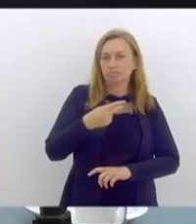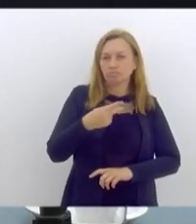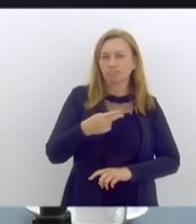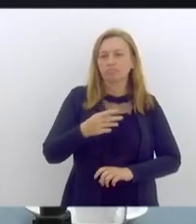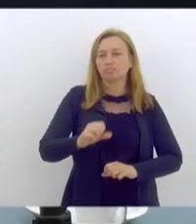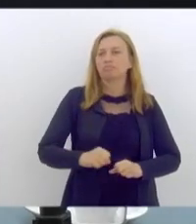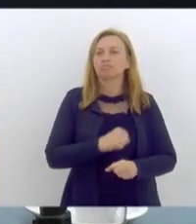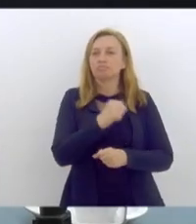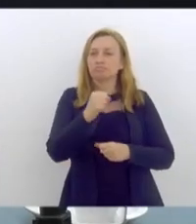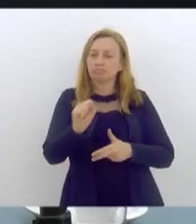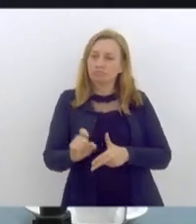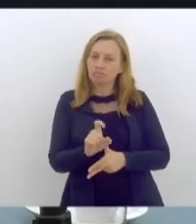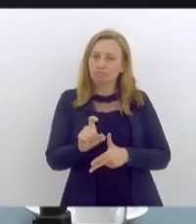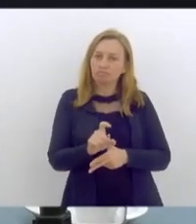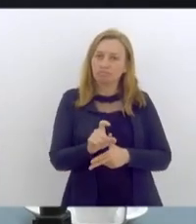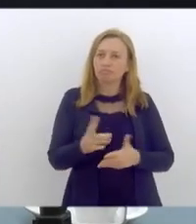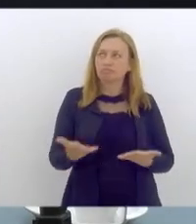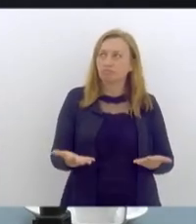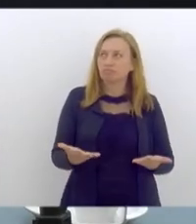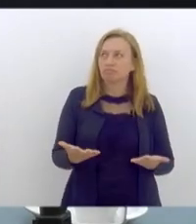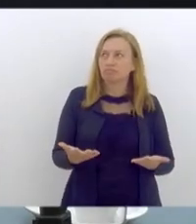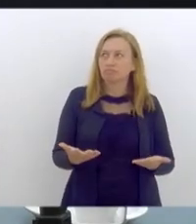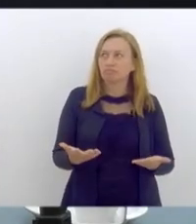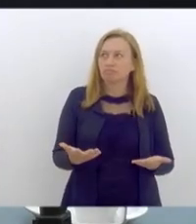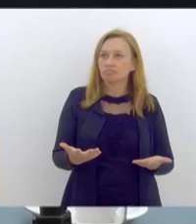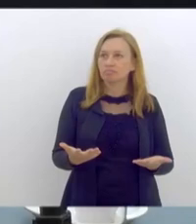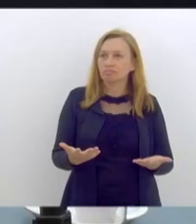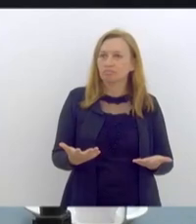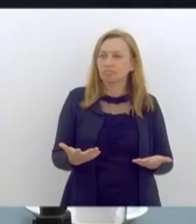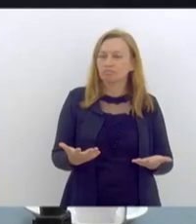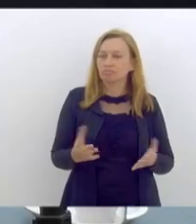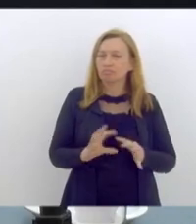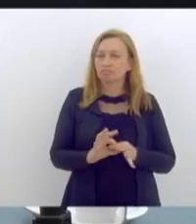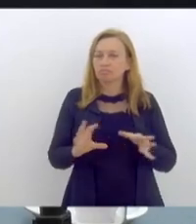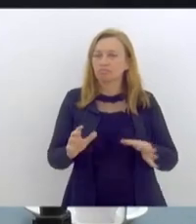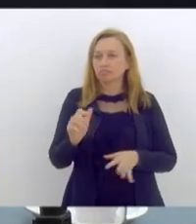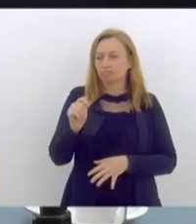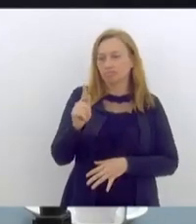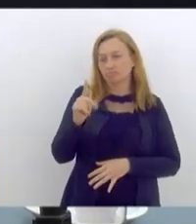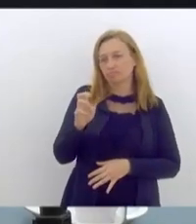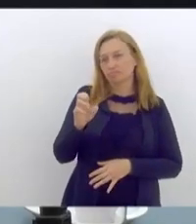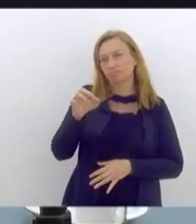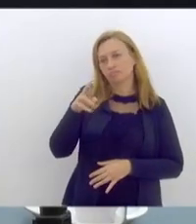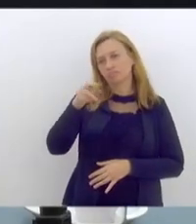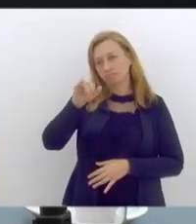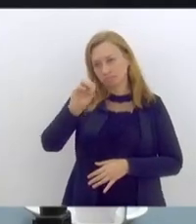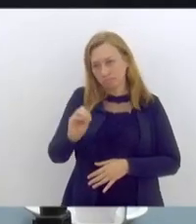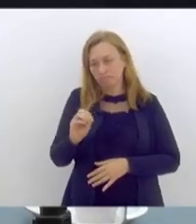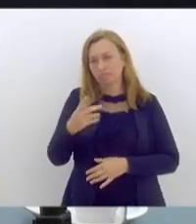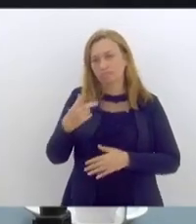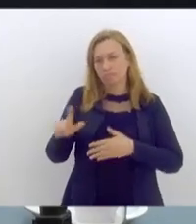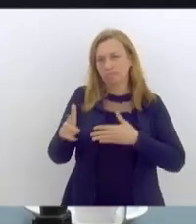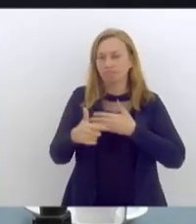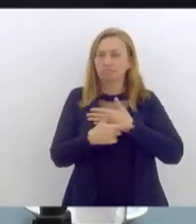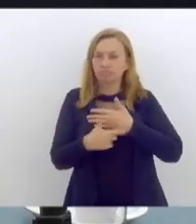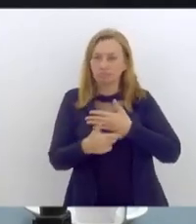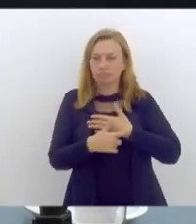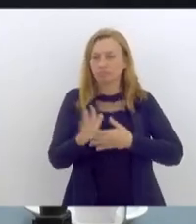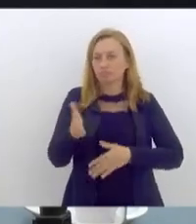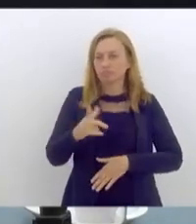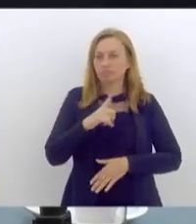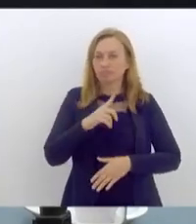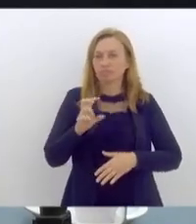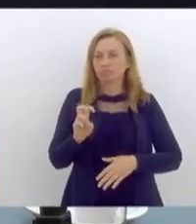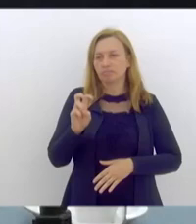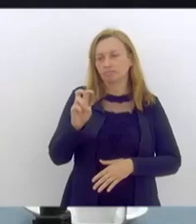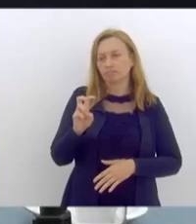Poder Executivo né autorizar de Rio dentro das suas funções que ela já exerce é um valor teto de